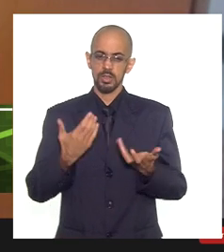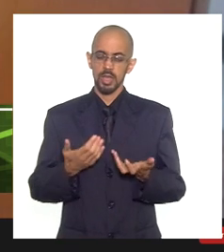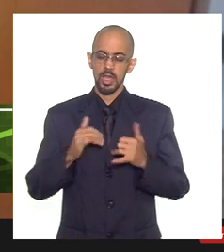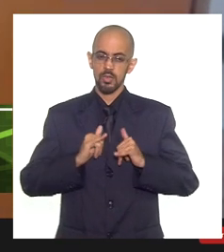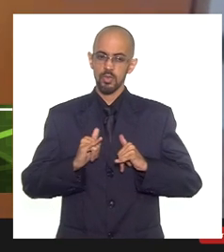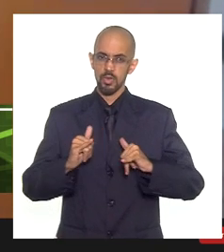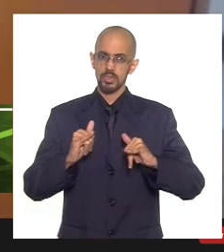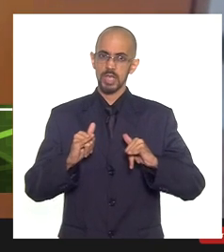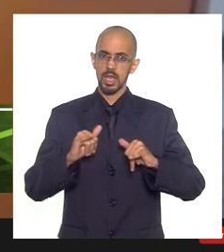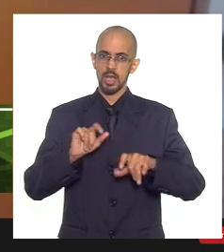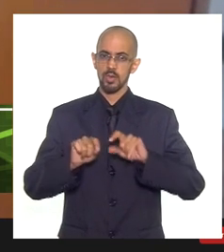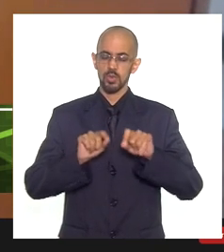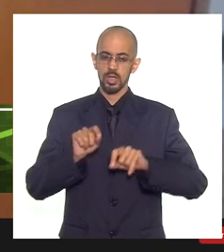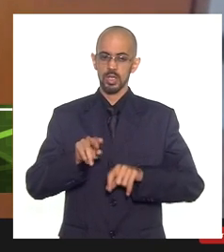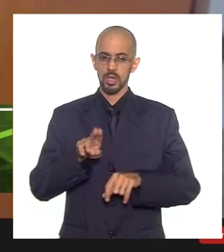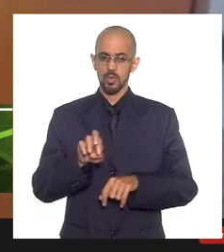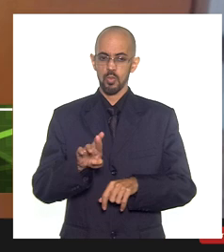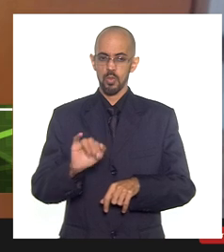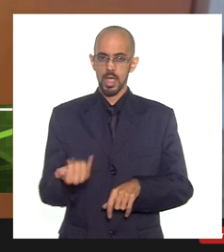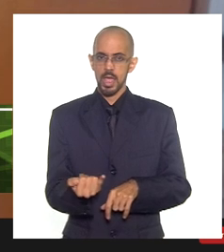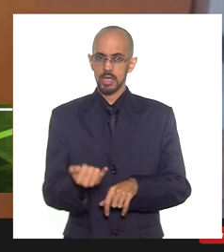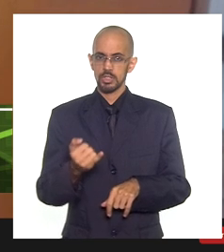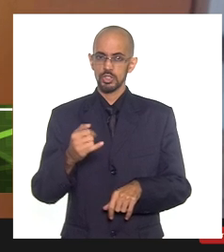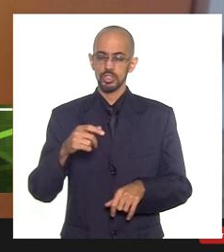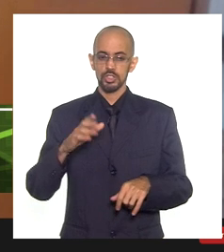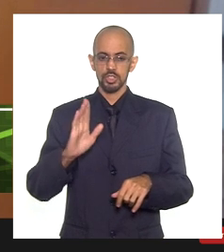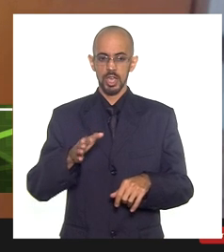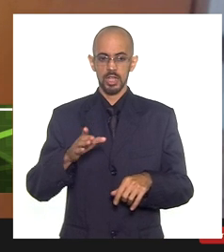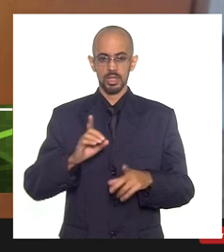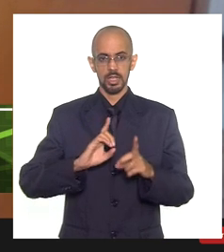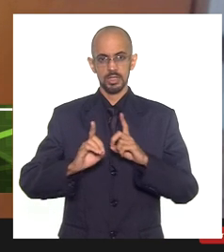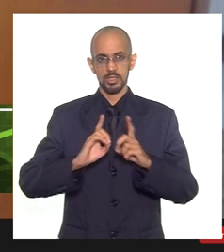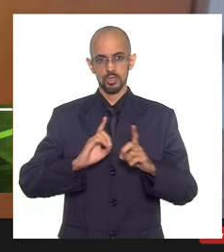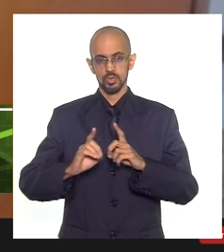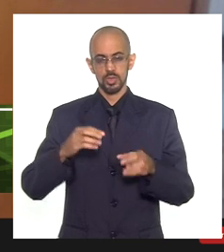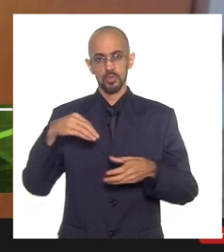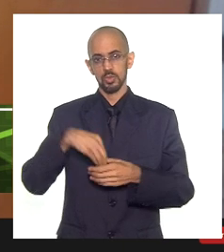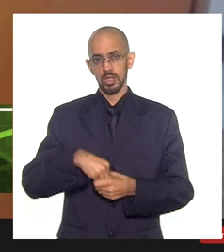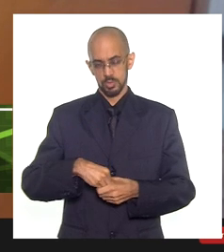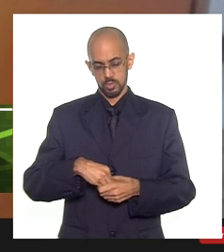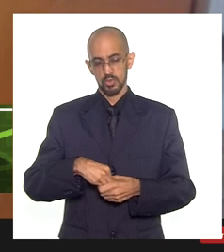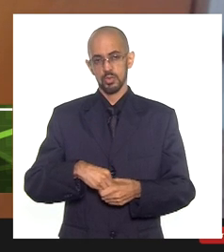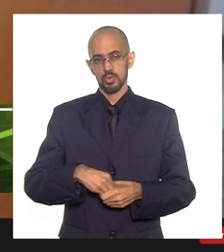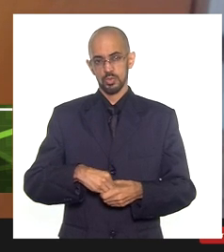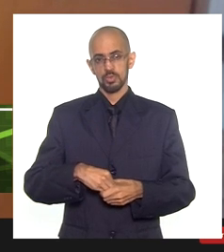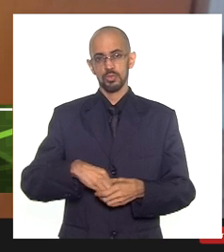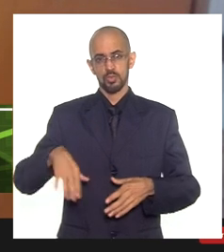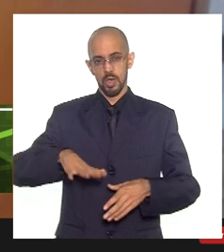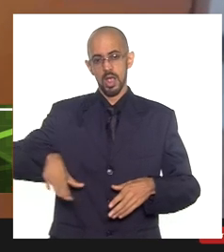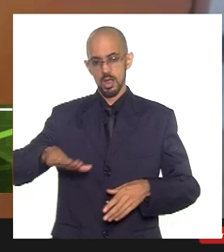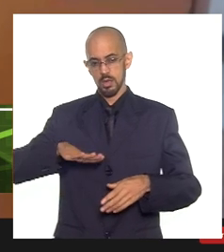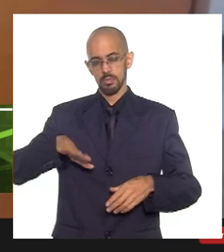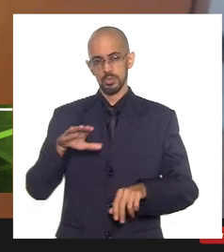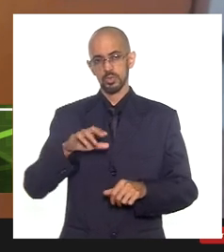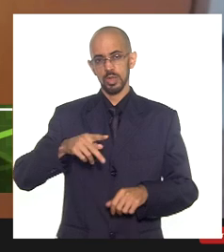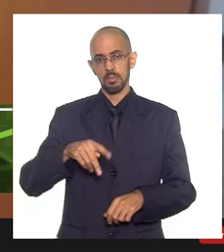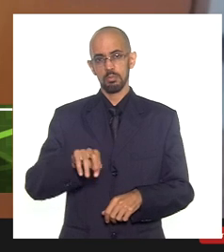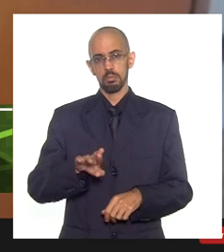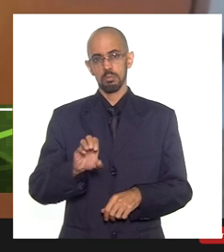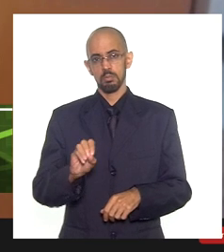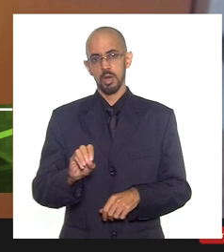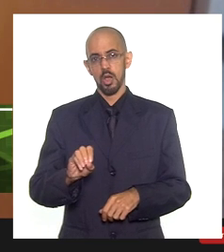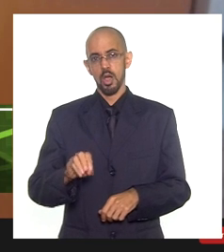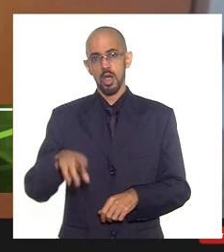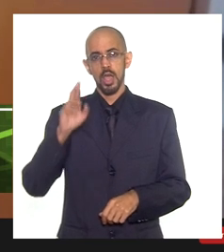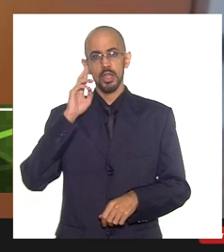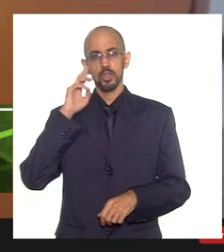a UERJ já vem discutindo isso internamente no âmbito da pró-reitoria de graduação da pró-reitoria de